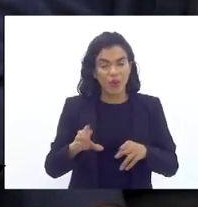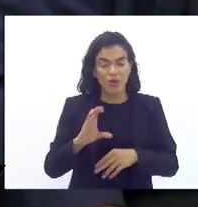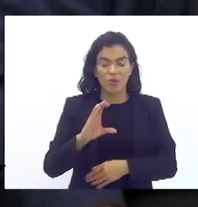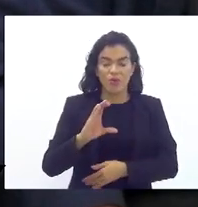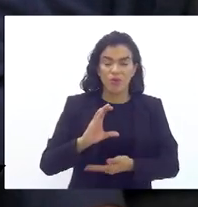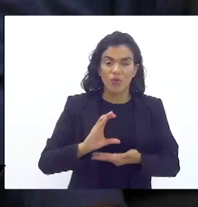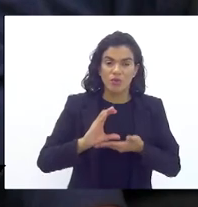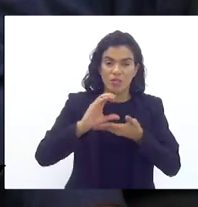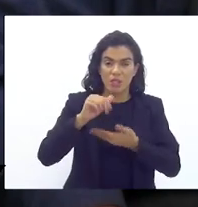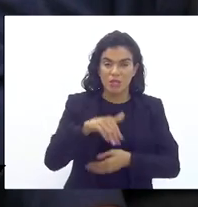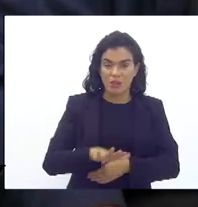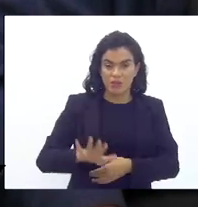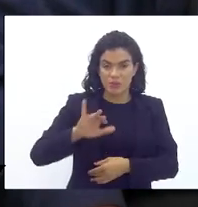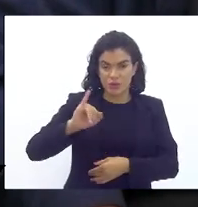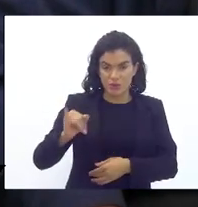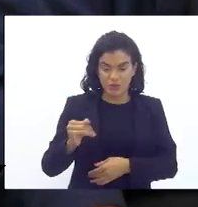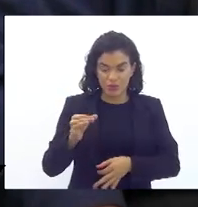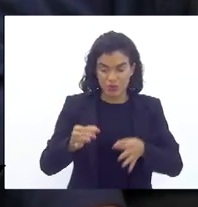que